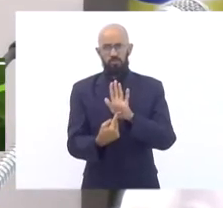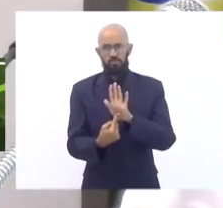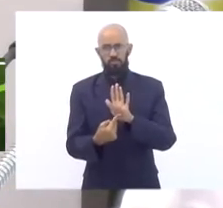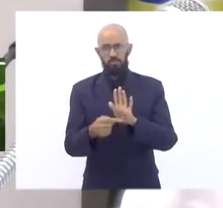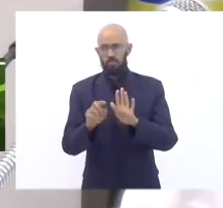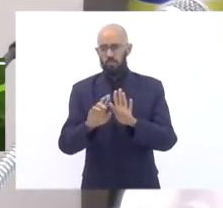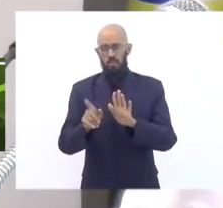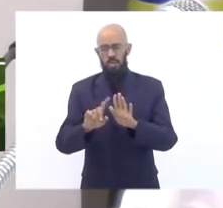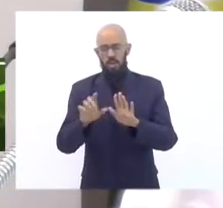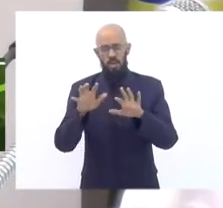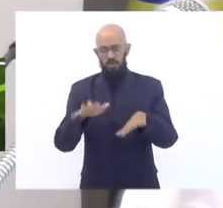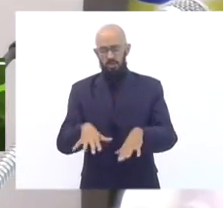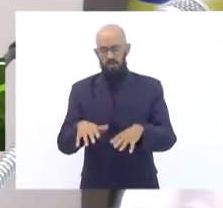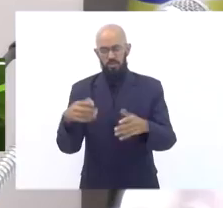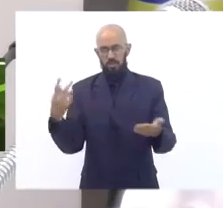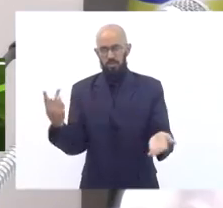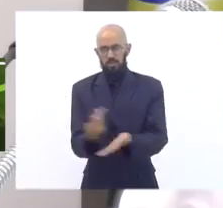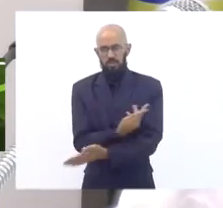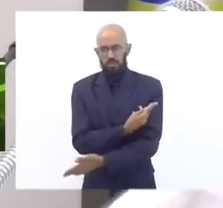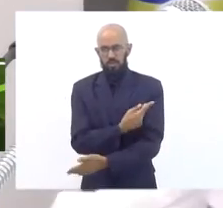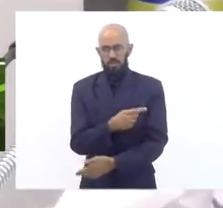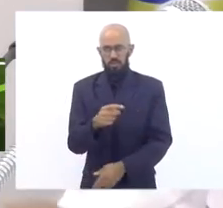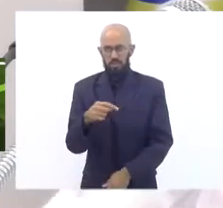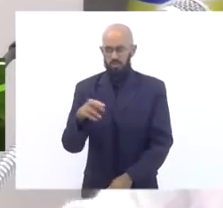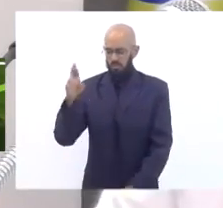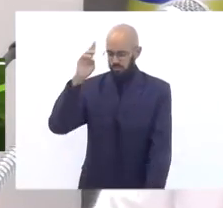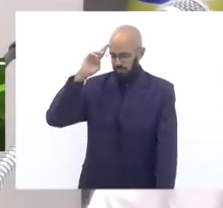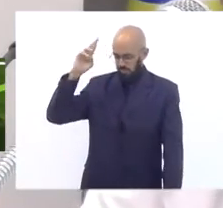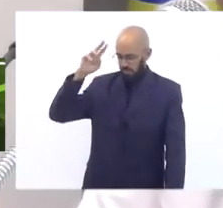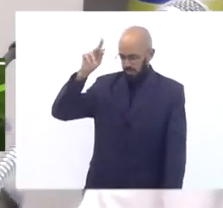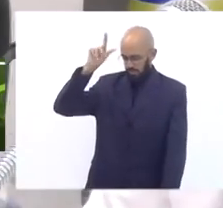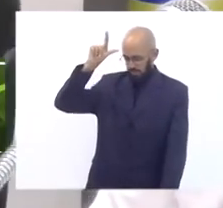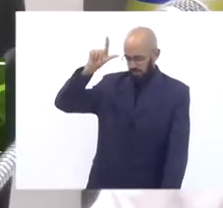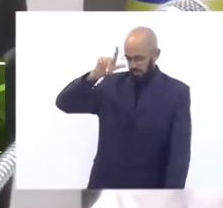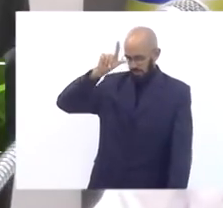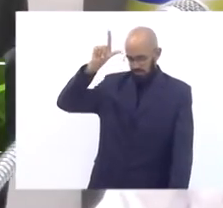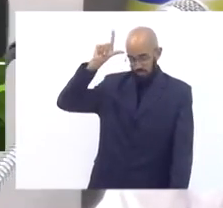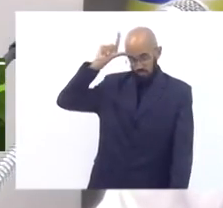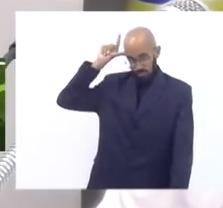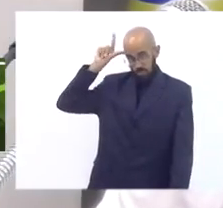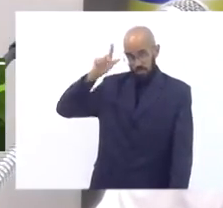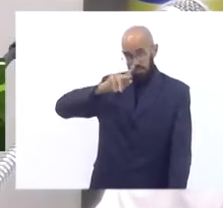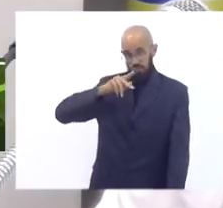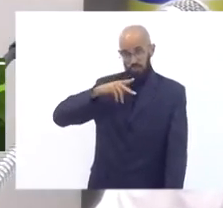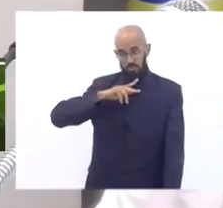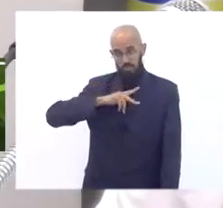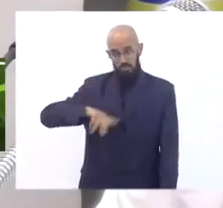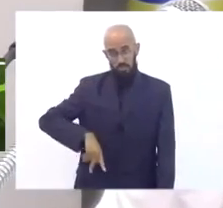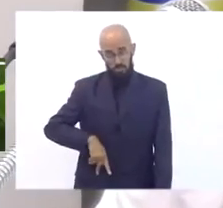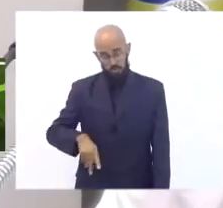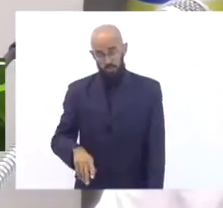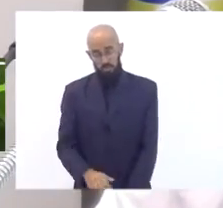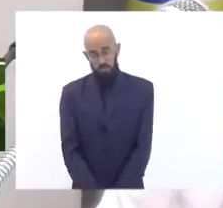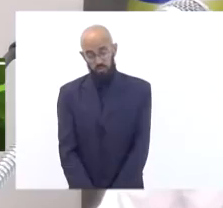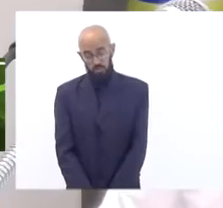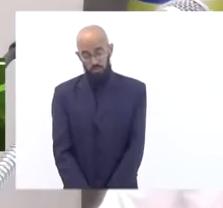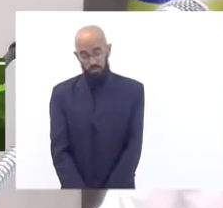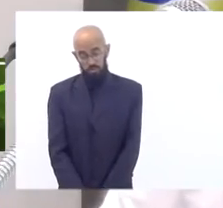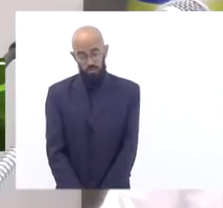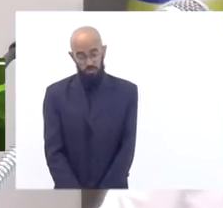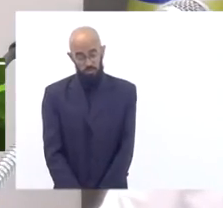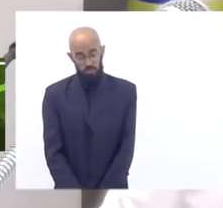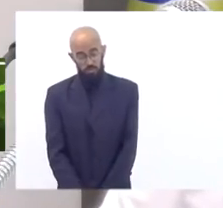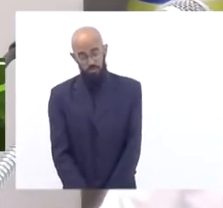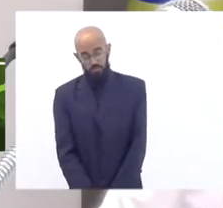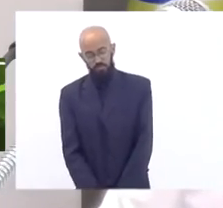que está acontecendo, novo presidente, deputada Lucinha. É isso que está. E é isso que